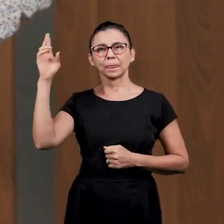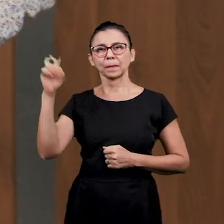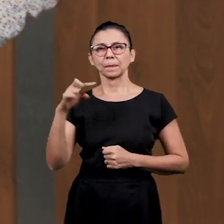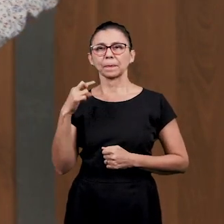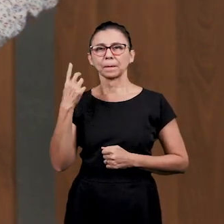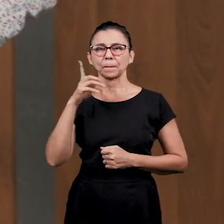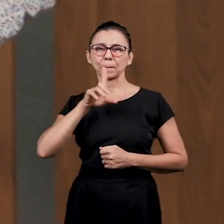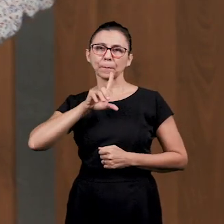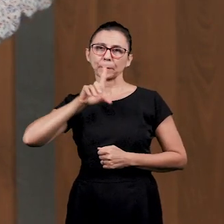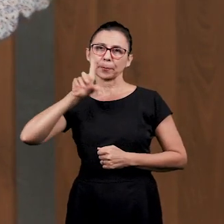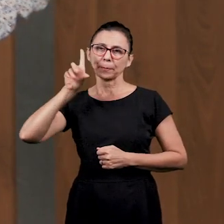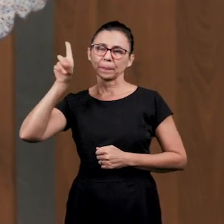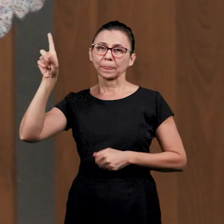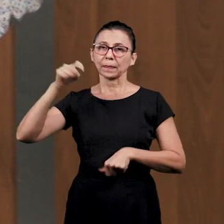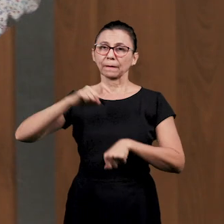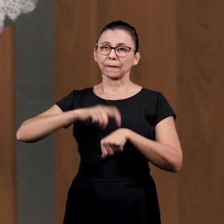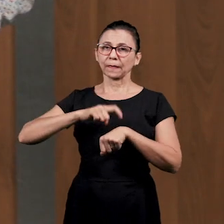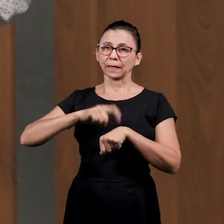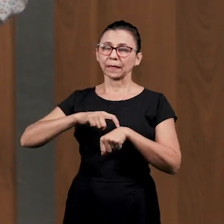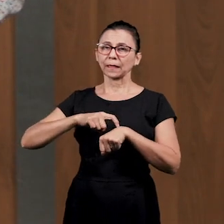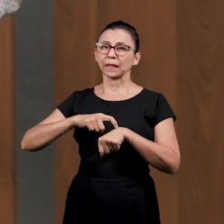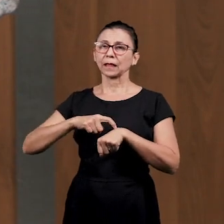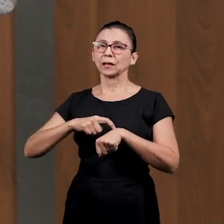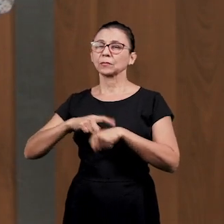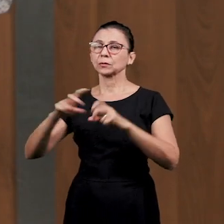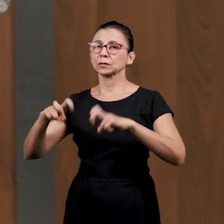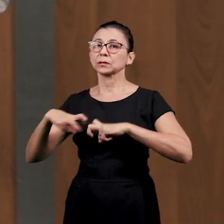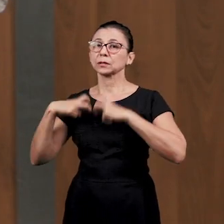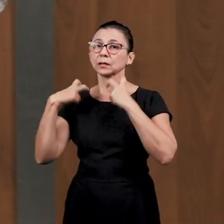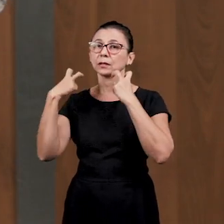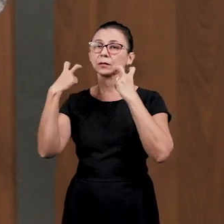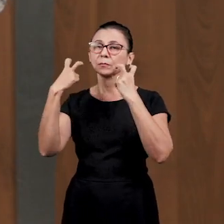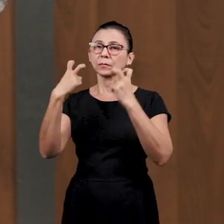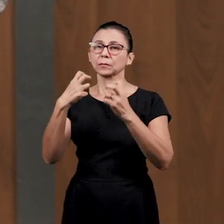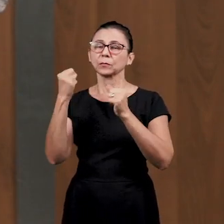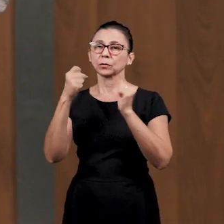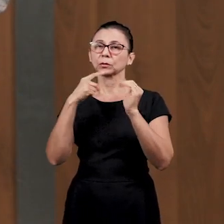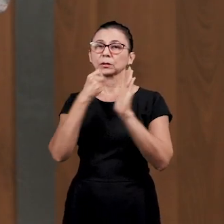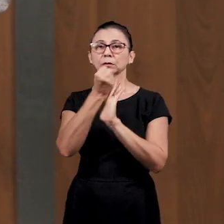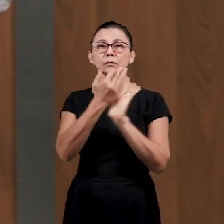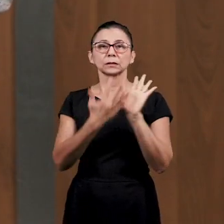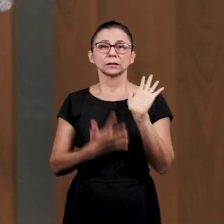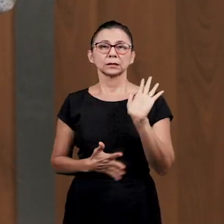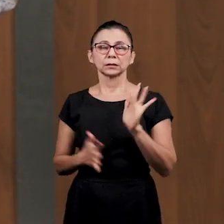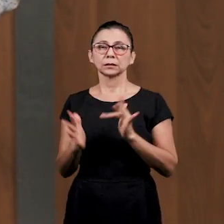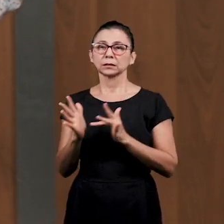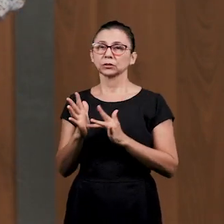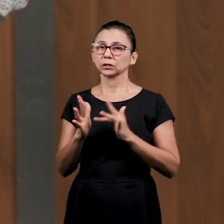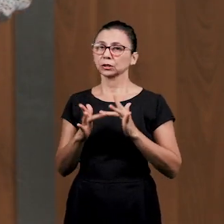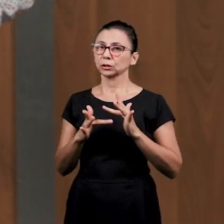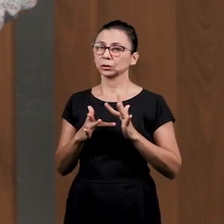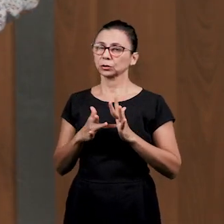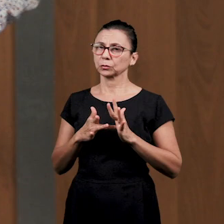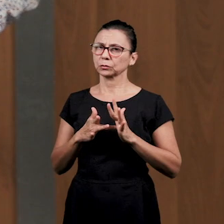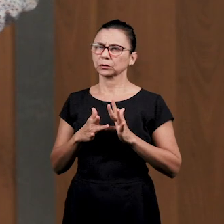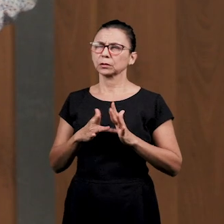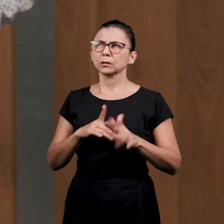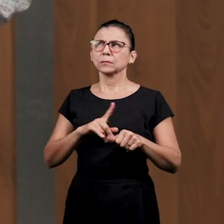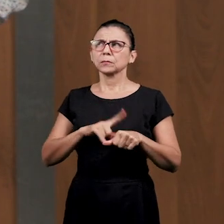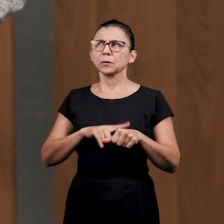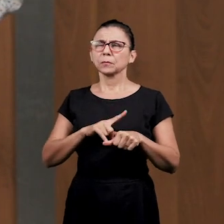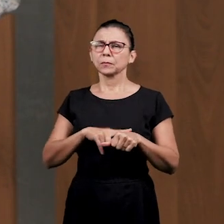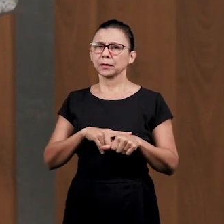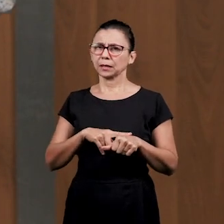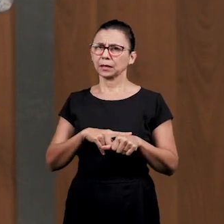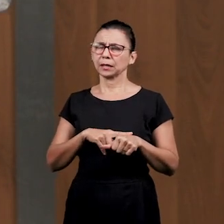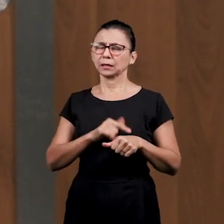Senhor nosso Deus, nós queremos nesta hora clamar pelo poder que há no sangue do Senhor Jesus para